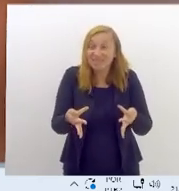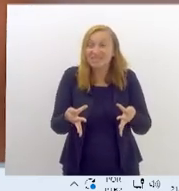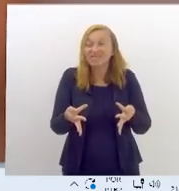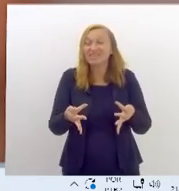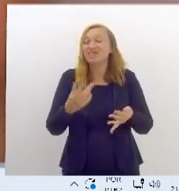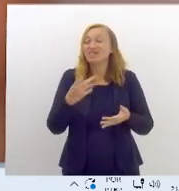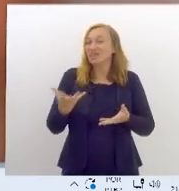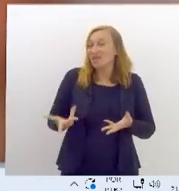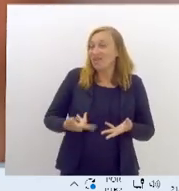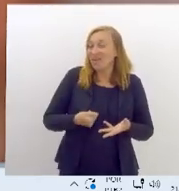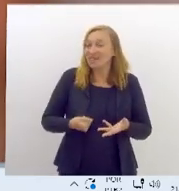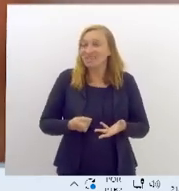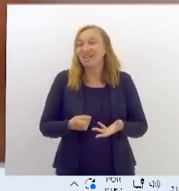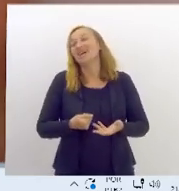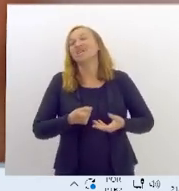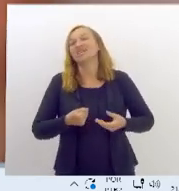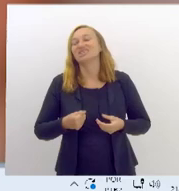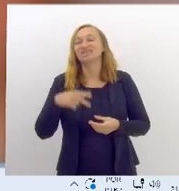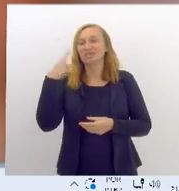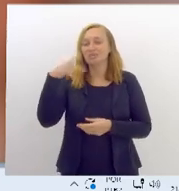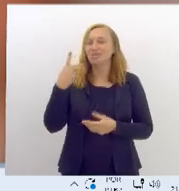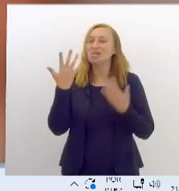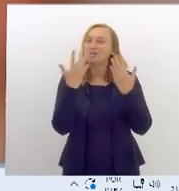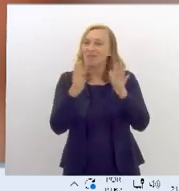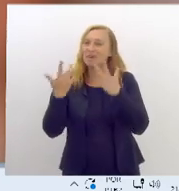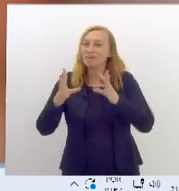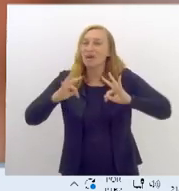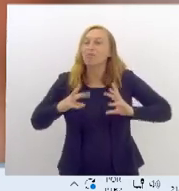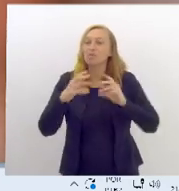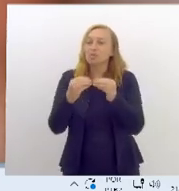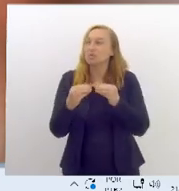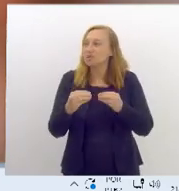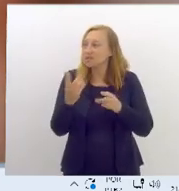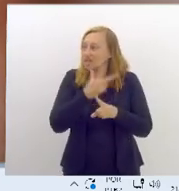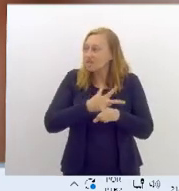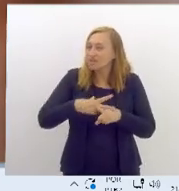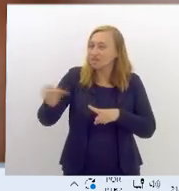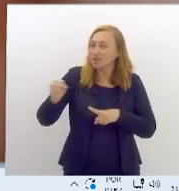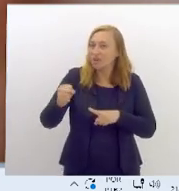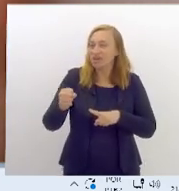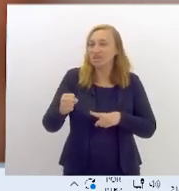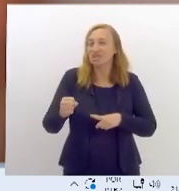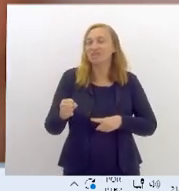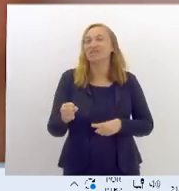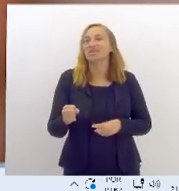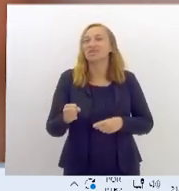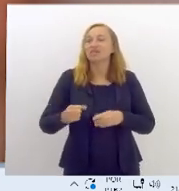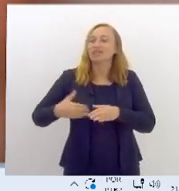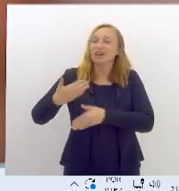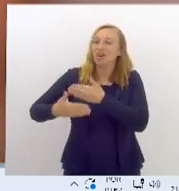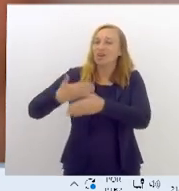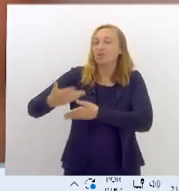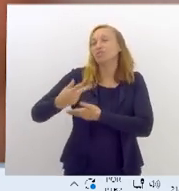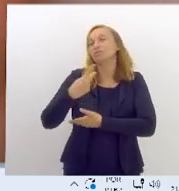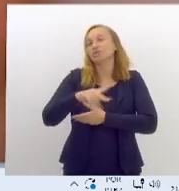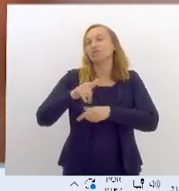as suas qualidades de homem público parabenizar todas as conquistas obtidas ao longo do seu trabalho da sua